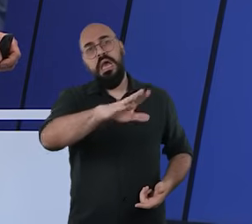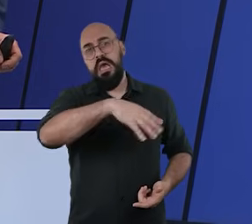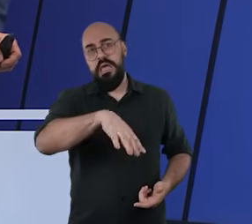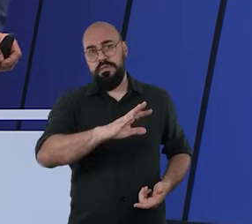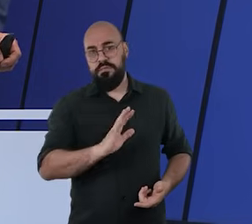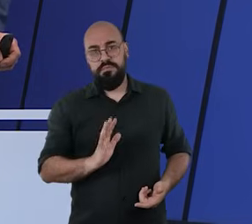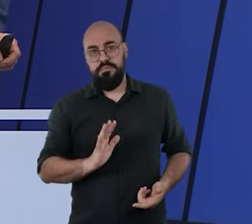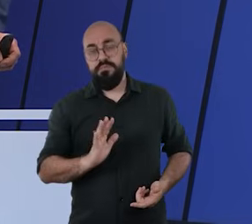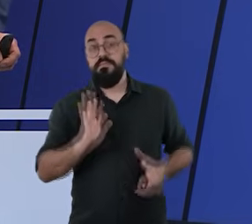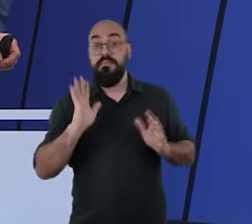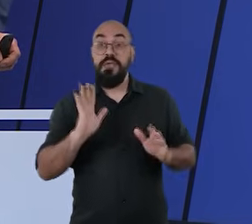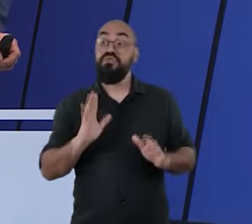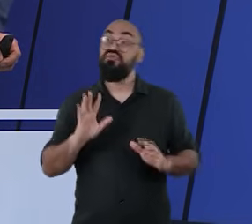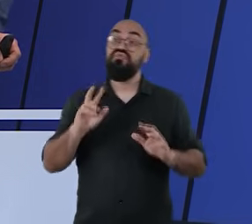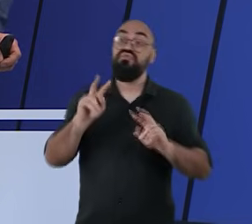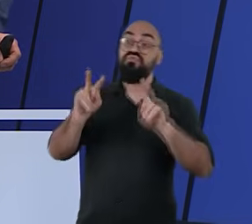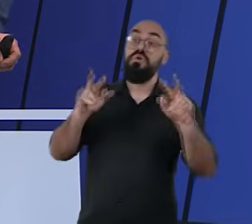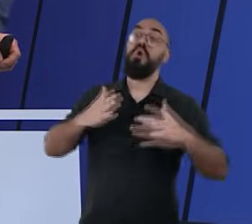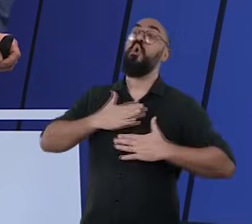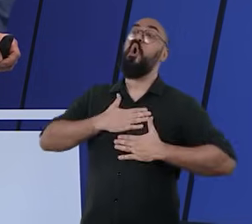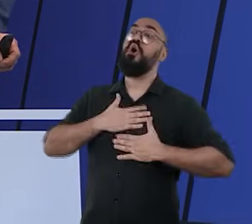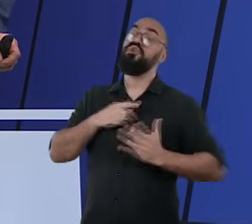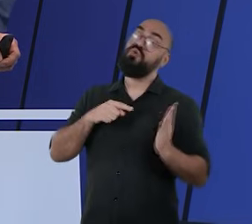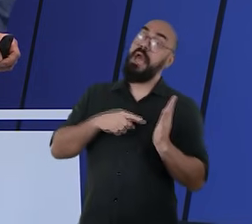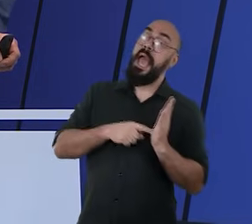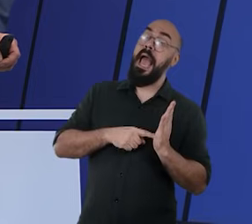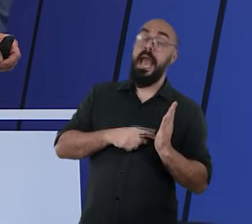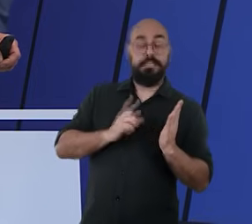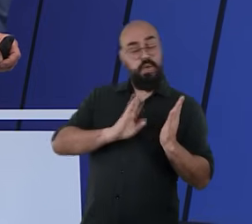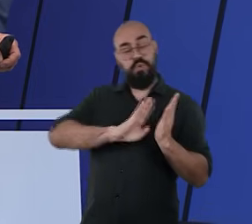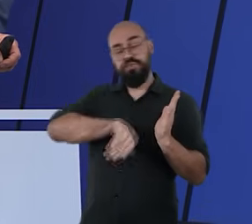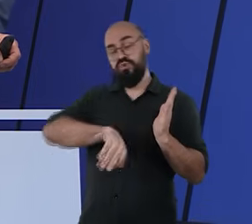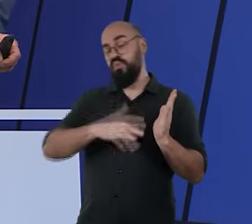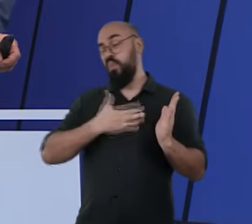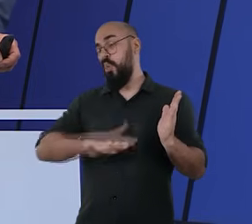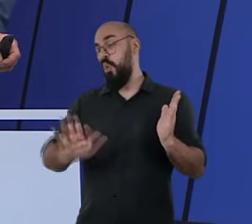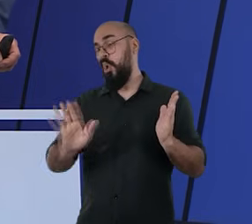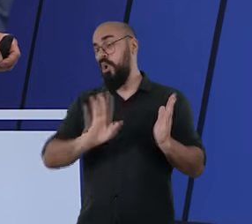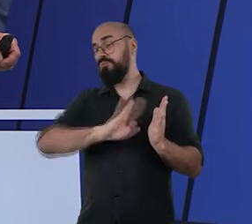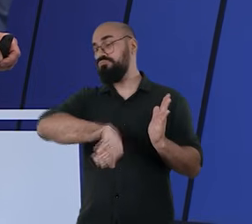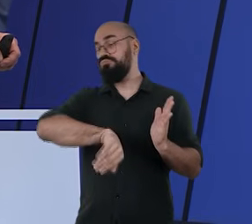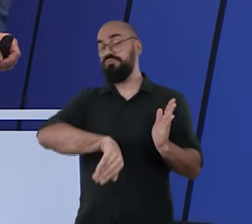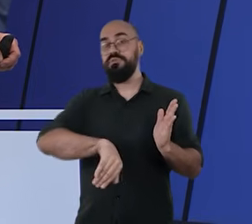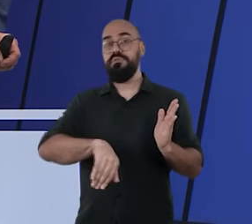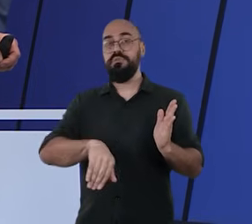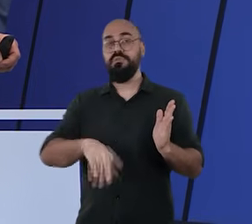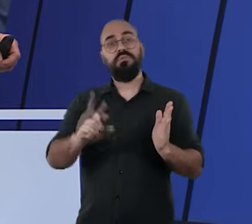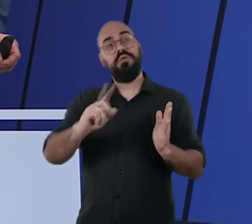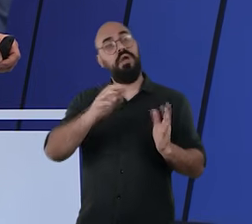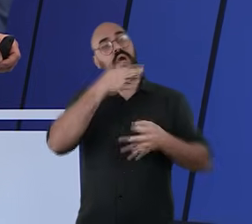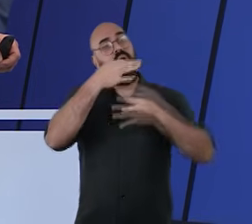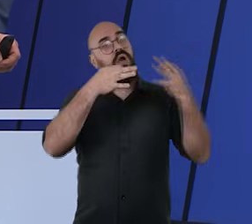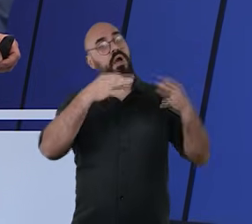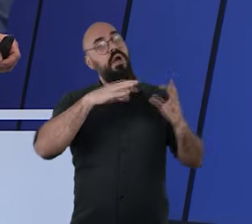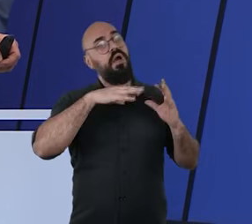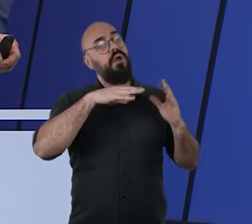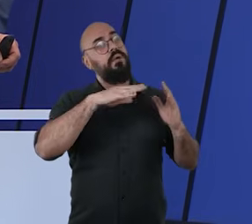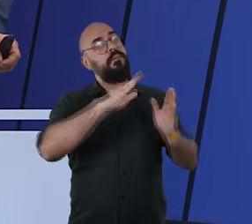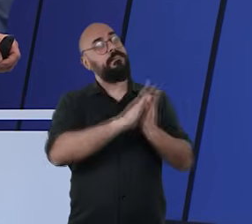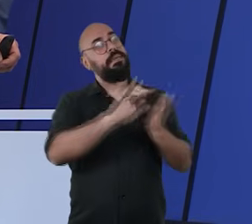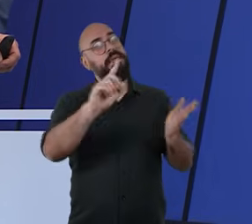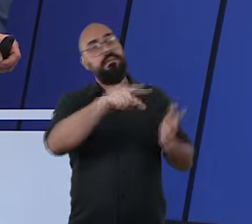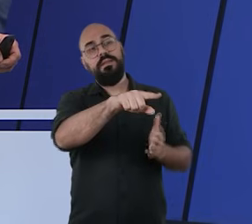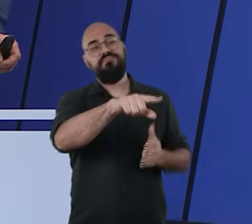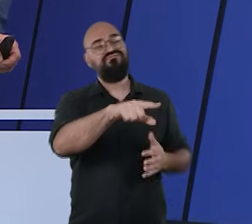um gostaria que fosse. Quando o assunto é fé, quando o assunto tem a ver com a Bíblia, a opinião humana pouco importa. O que